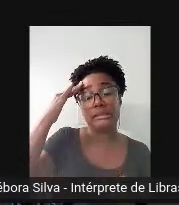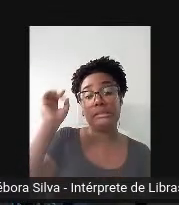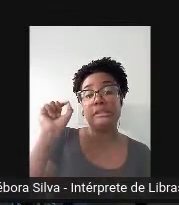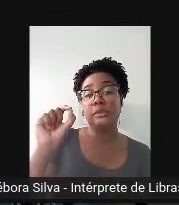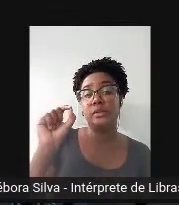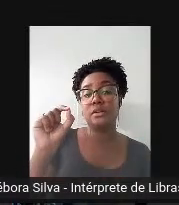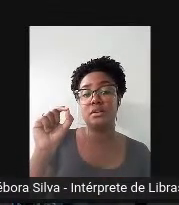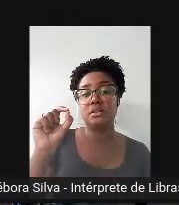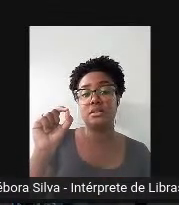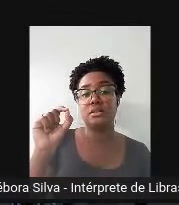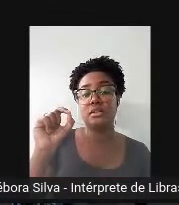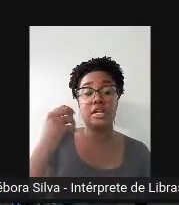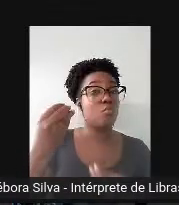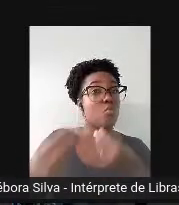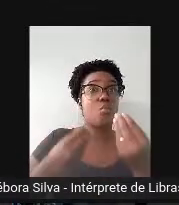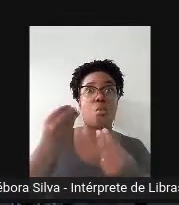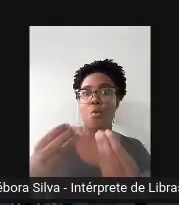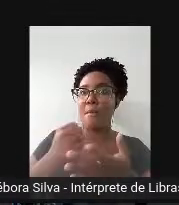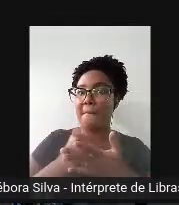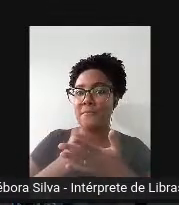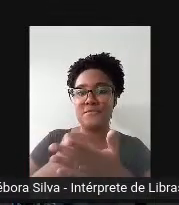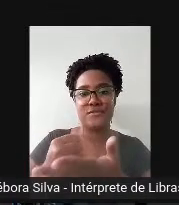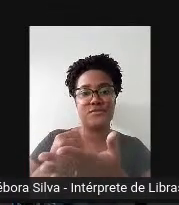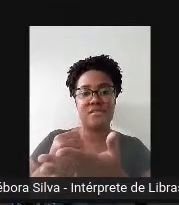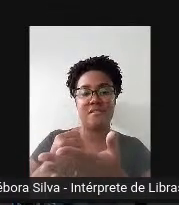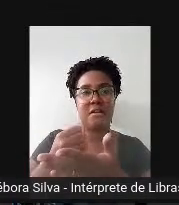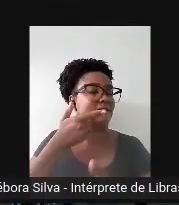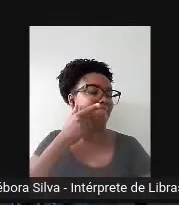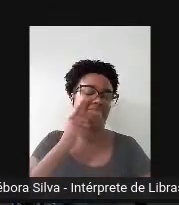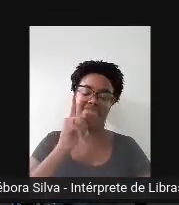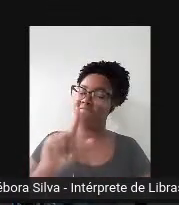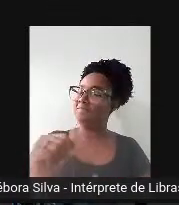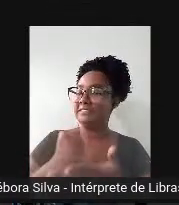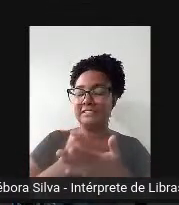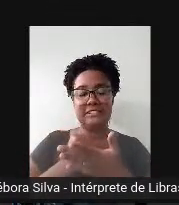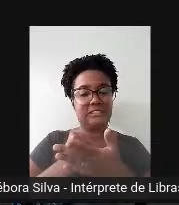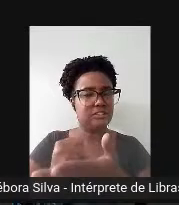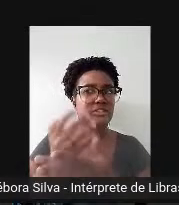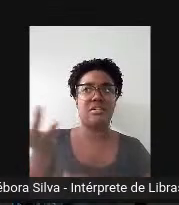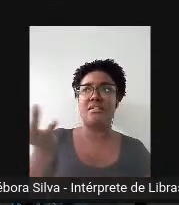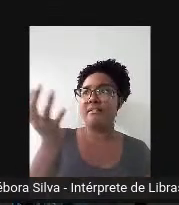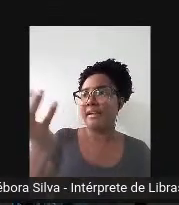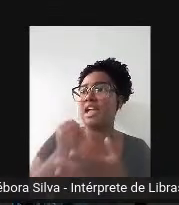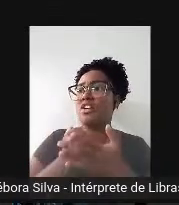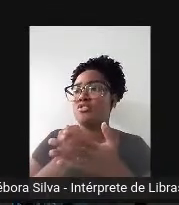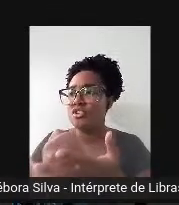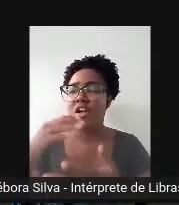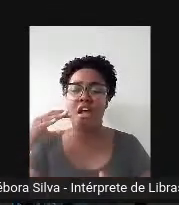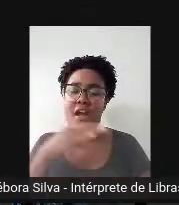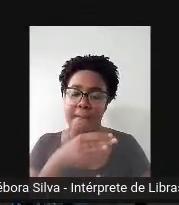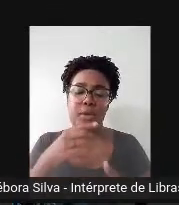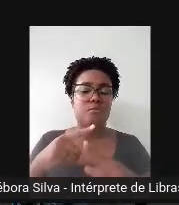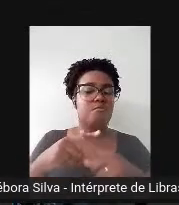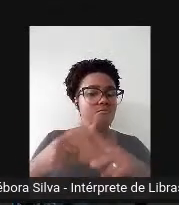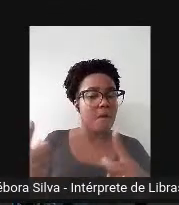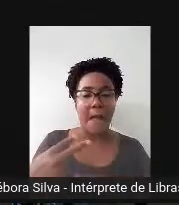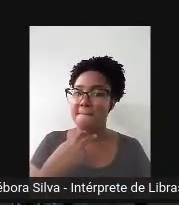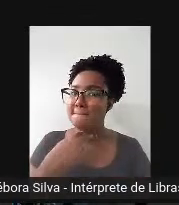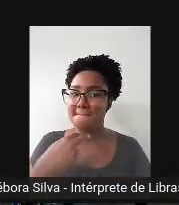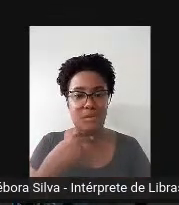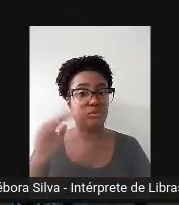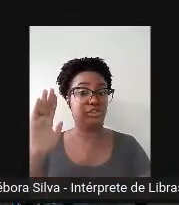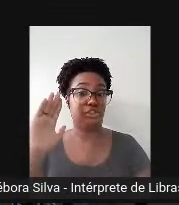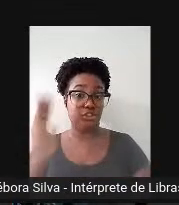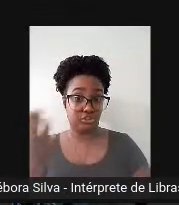têm reparação. Você não consegue reparar, mesmo que você tente reparar o mais rápido possível, o impacto